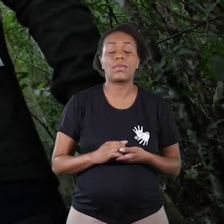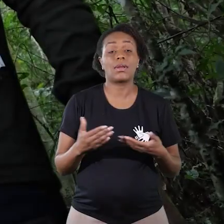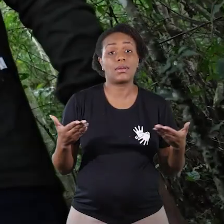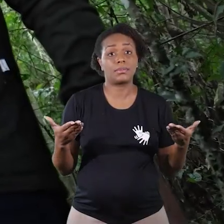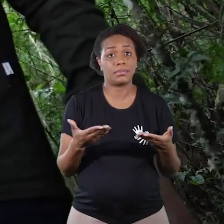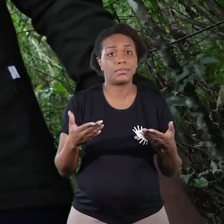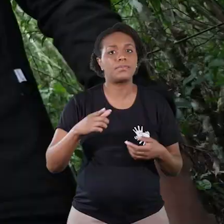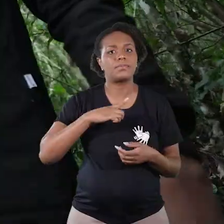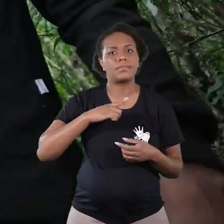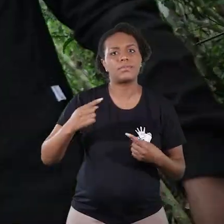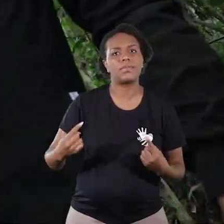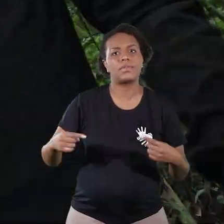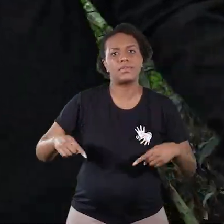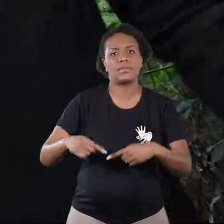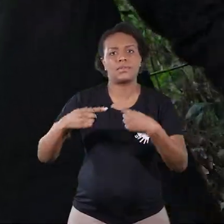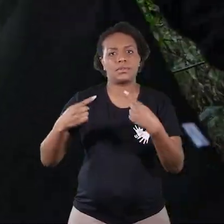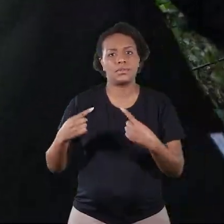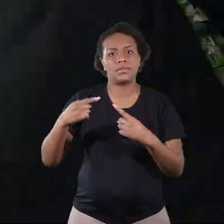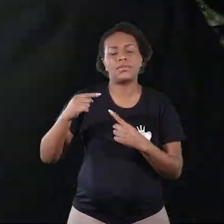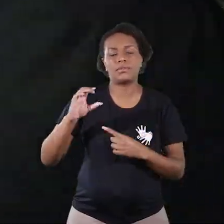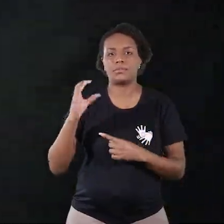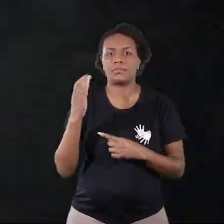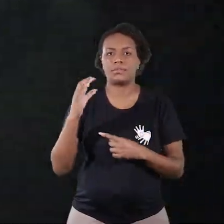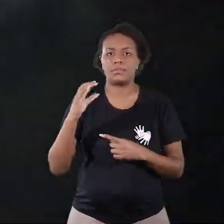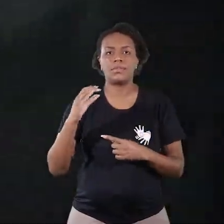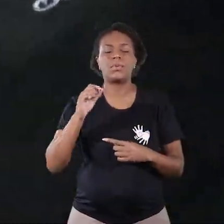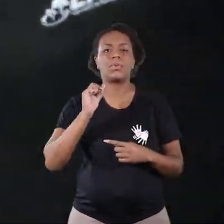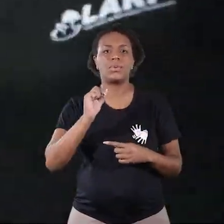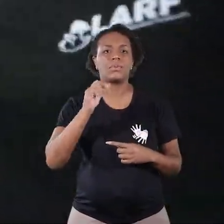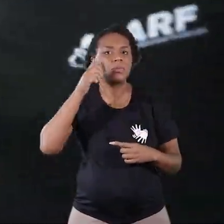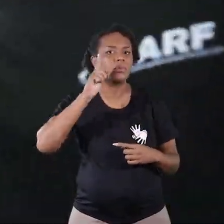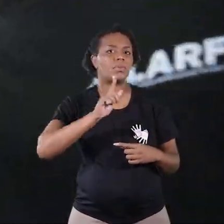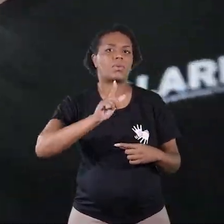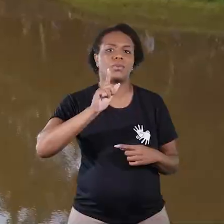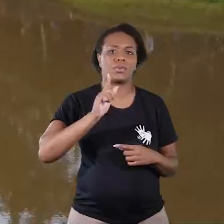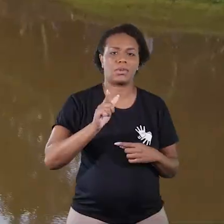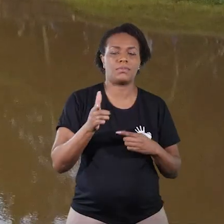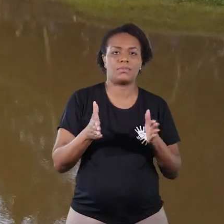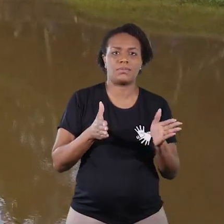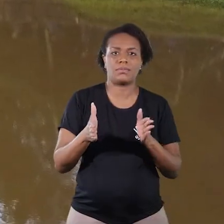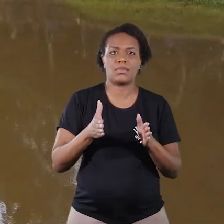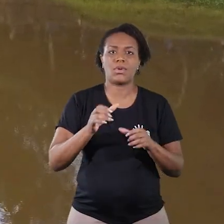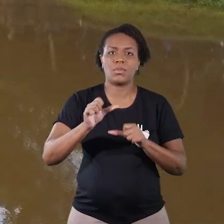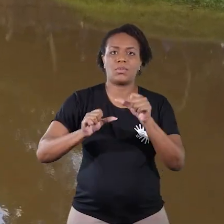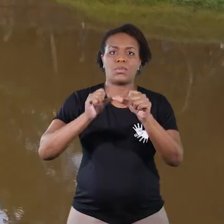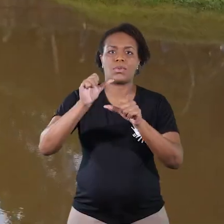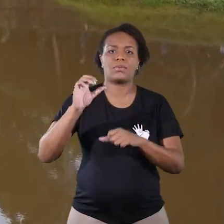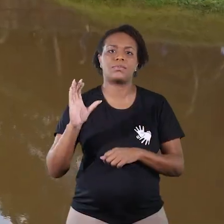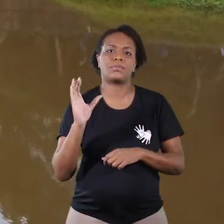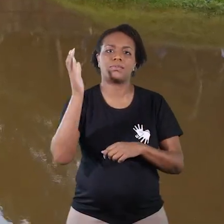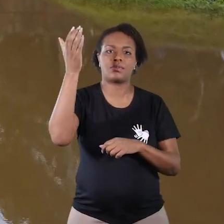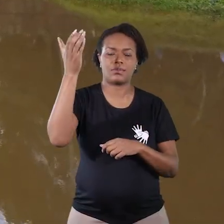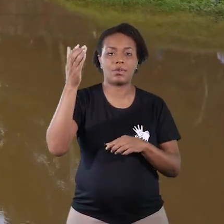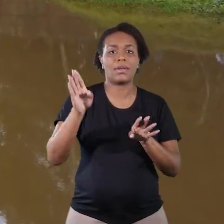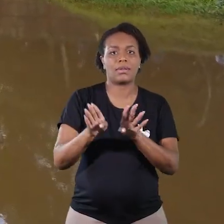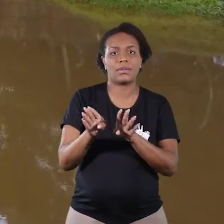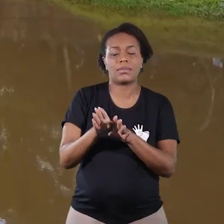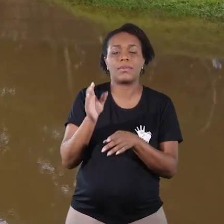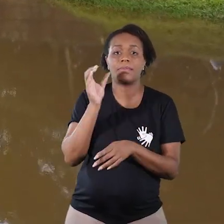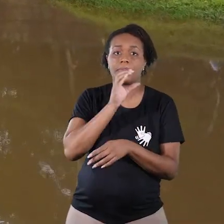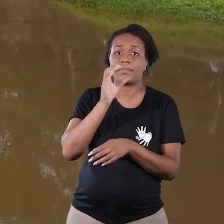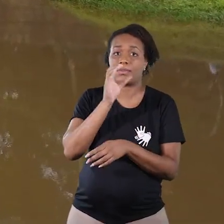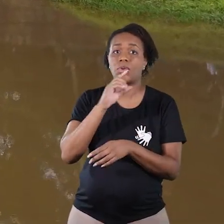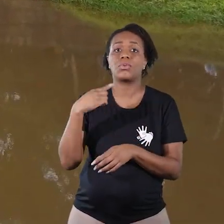Se por um lado a gente tem desafios científicos agora para conseguir vencer esse período de mudanças climáticas, essa emergência que a gente